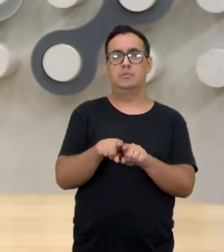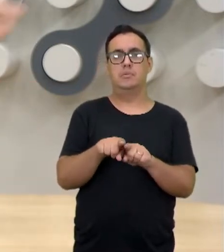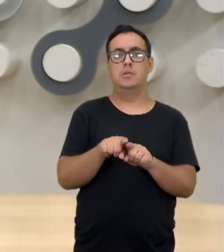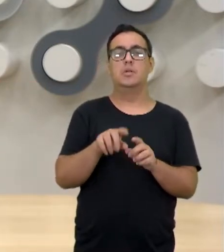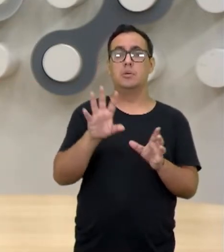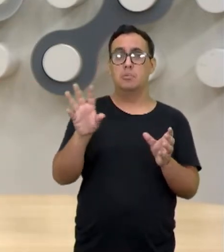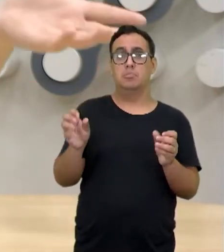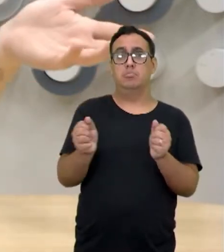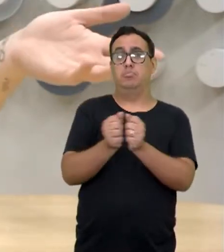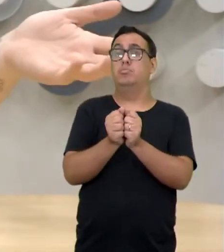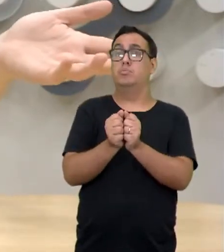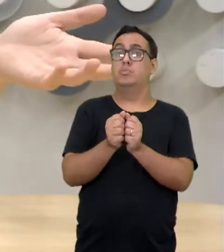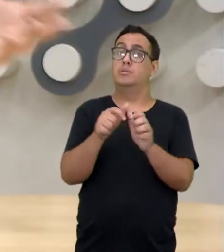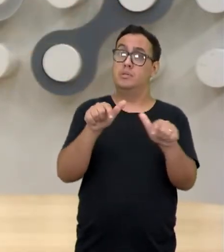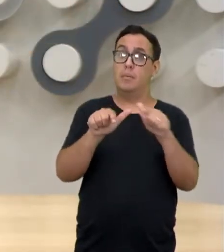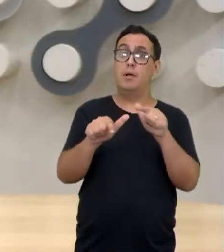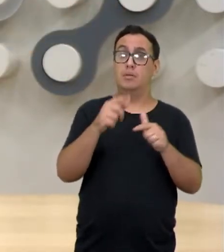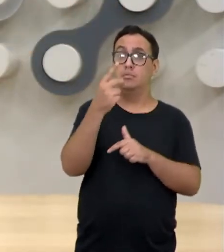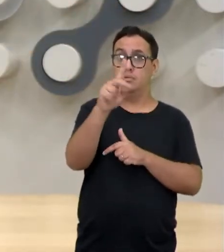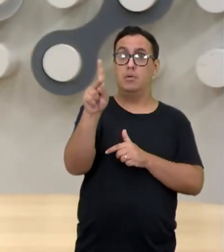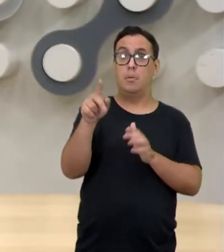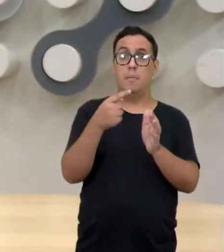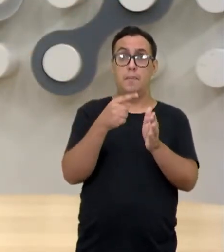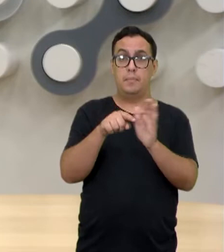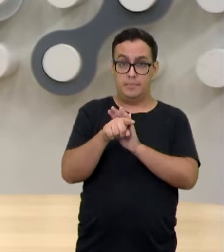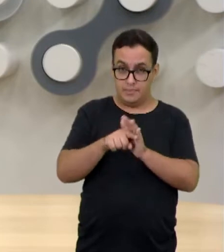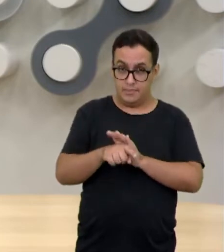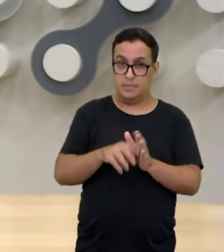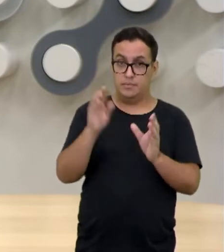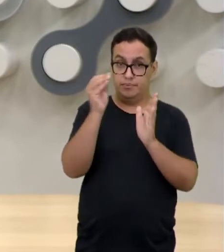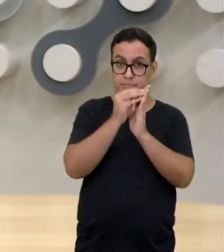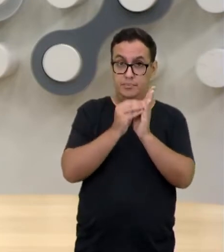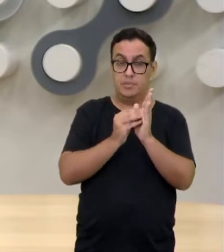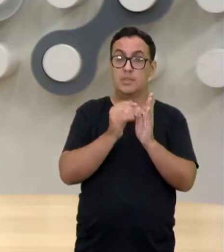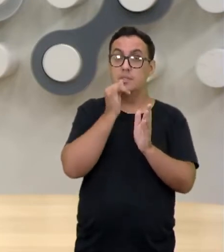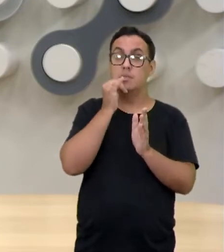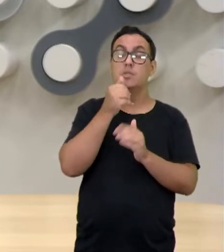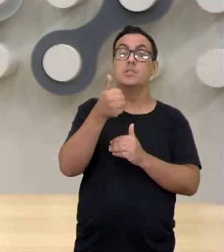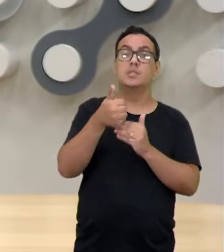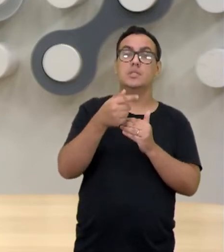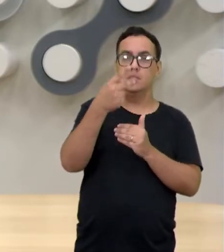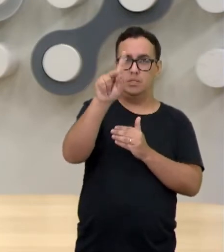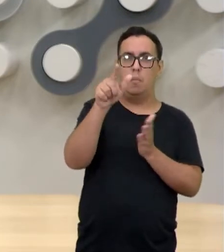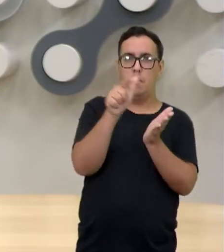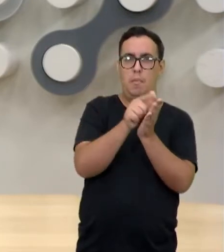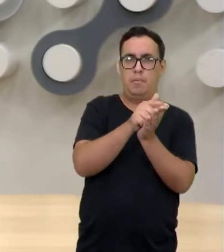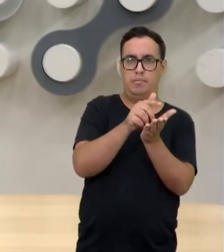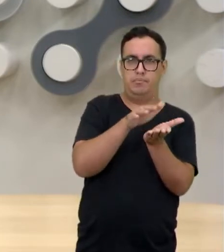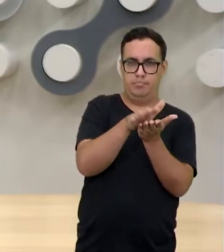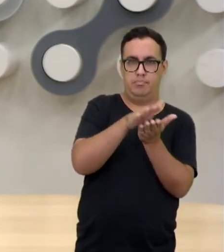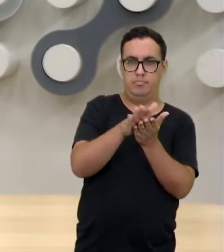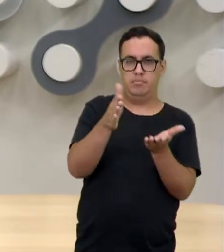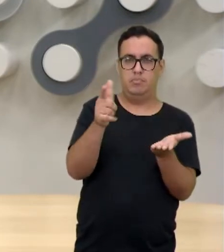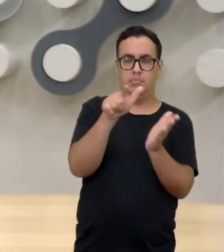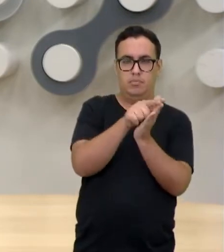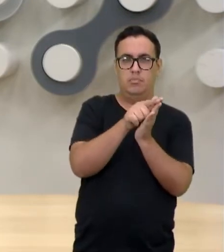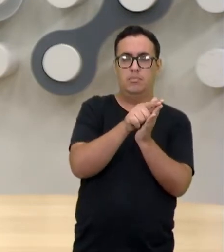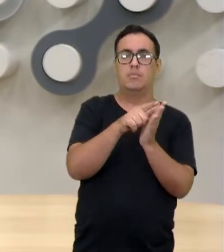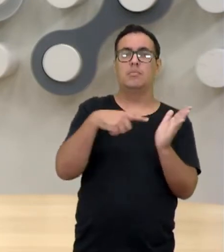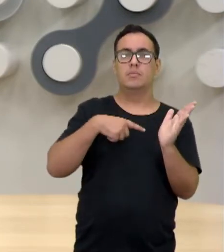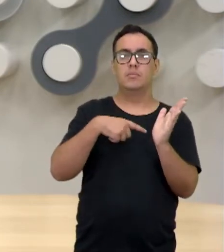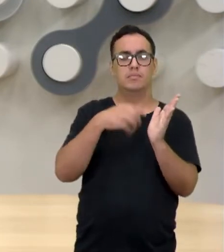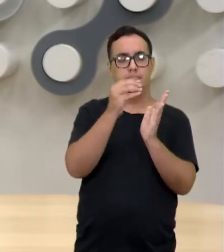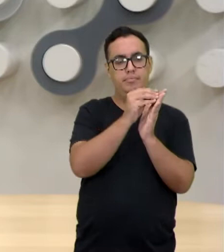do próprio trabalho de pesquisa. Então, nas primeiras páginas do trabalho de vocês, vocês podem colocar lá a pesquisa acadêmica